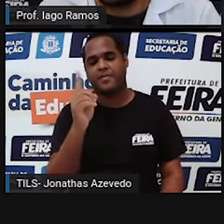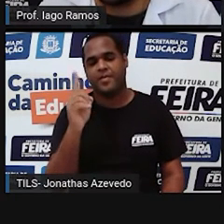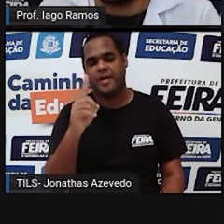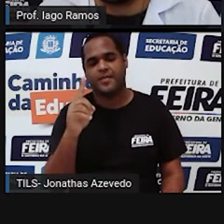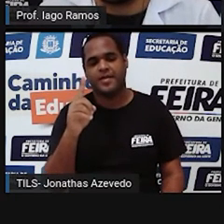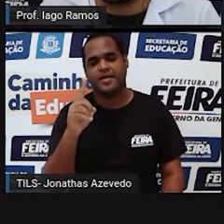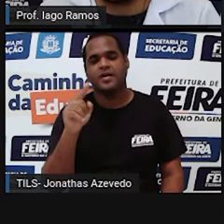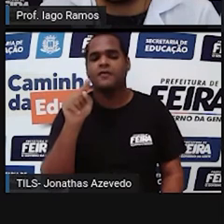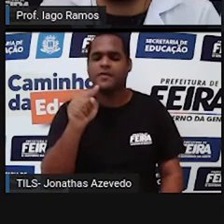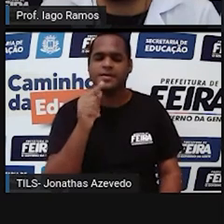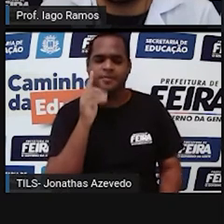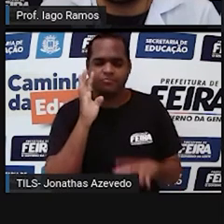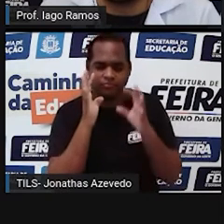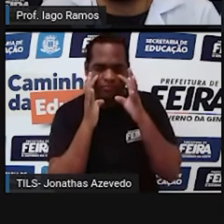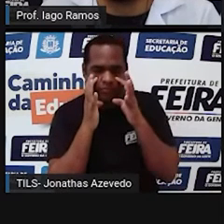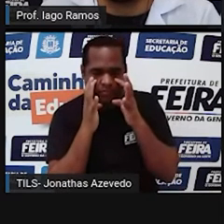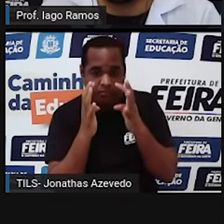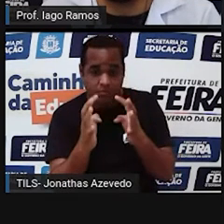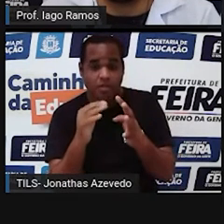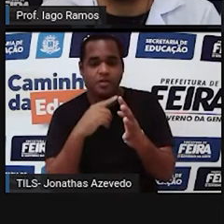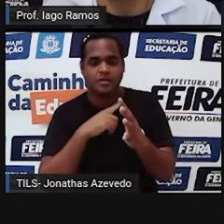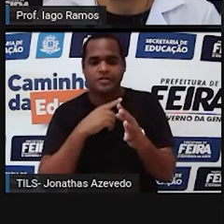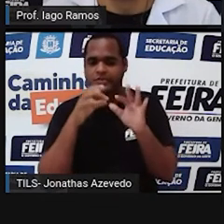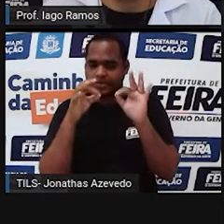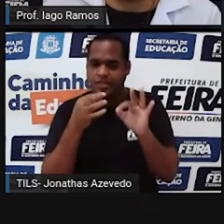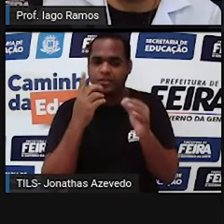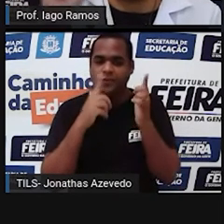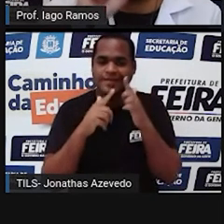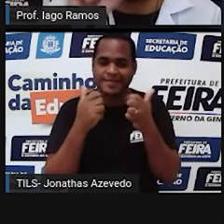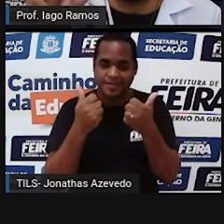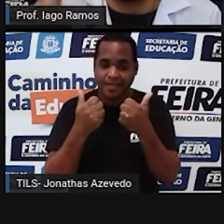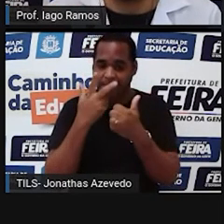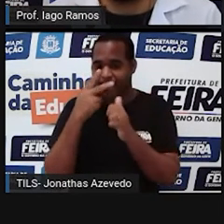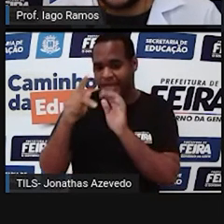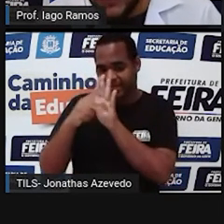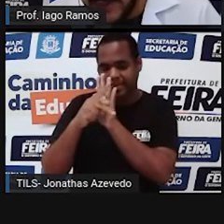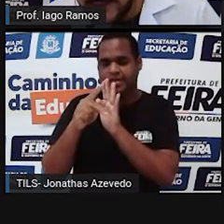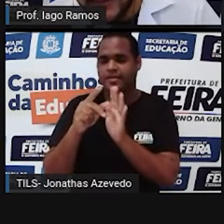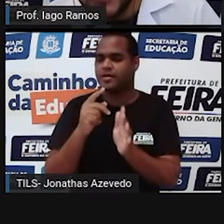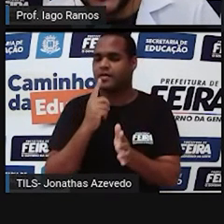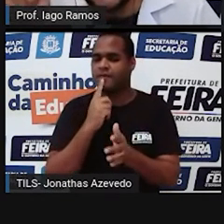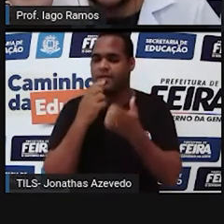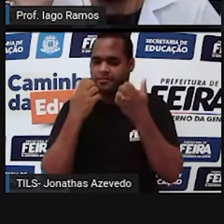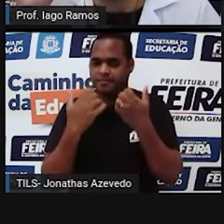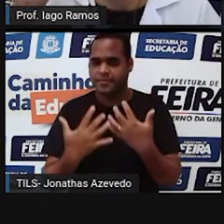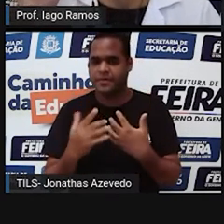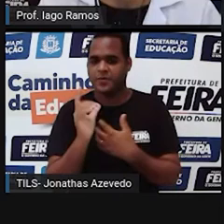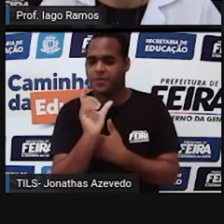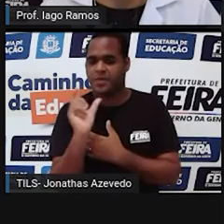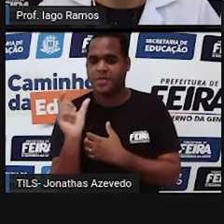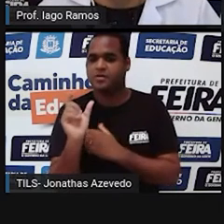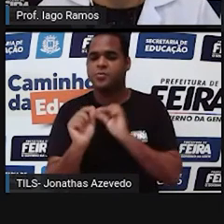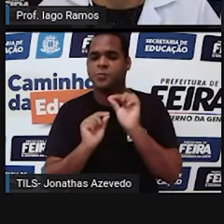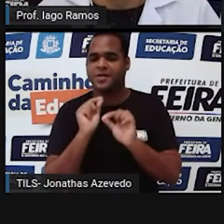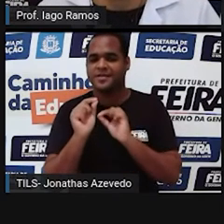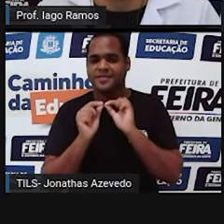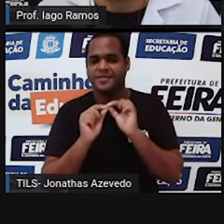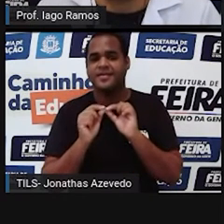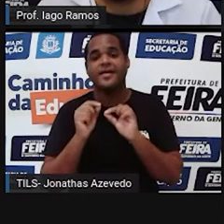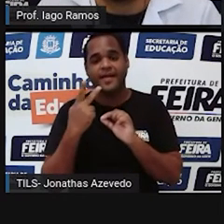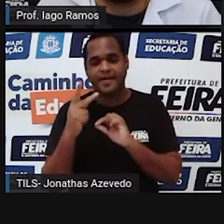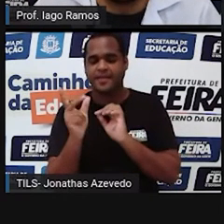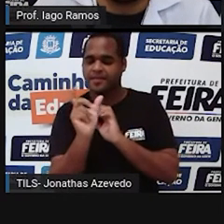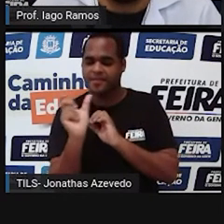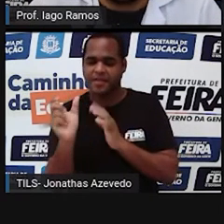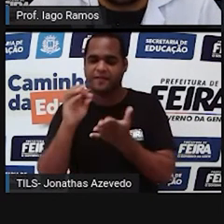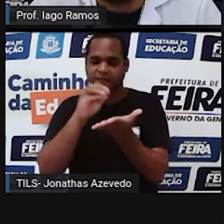Tempo. Então, se você prestou atenção direitinho naquela parte onde a gente disse o que era estatística, as palavras que